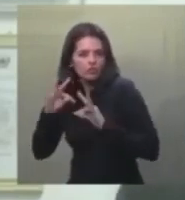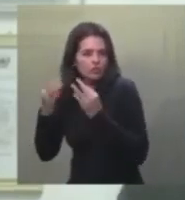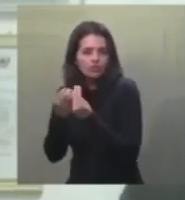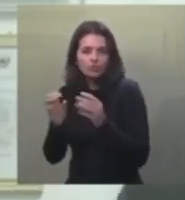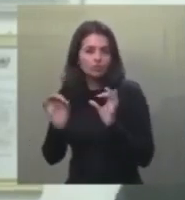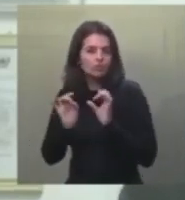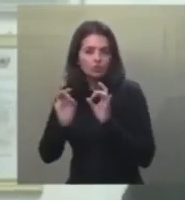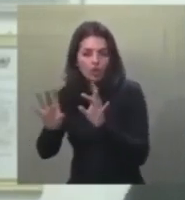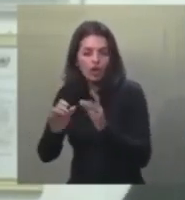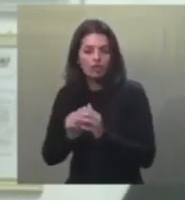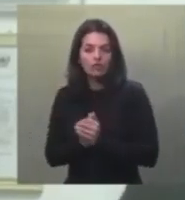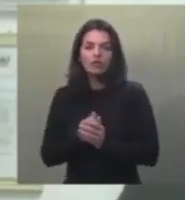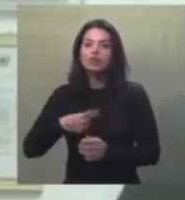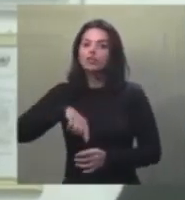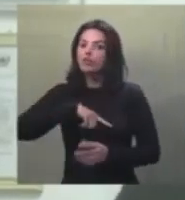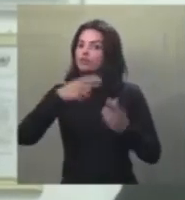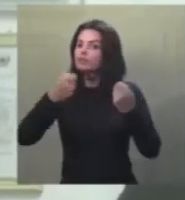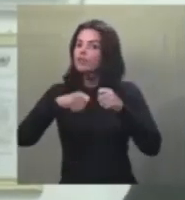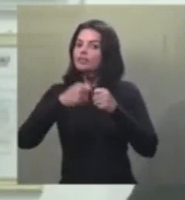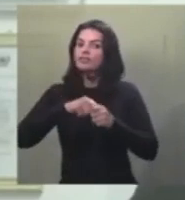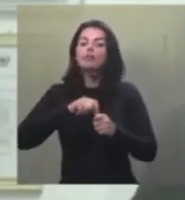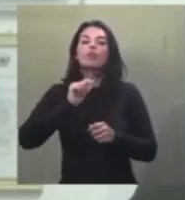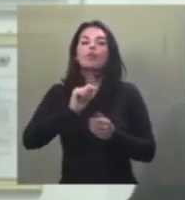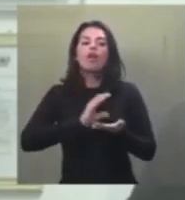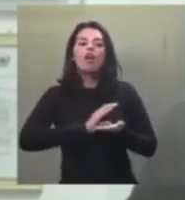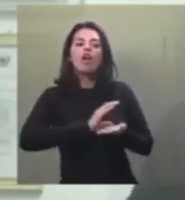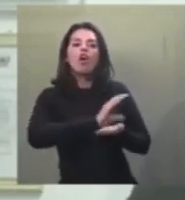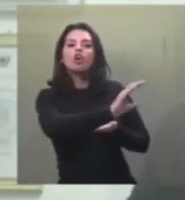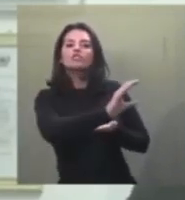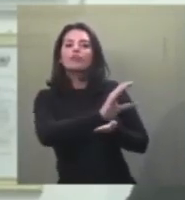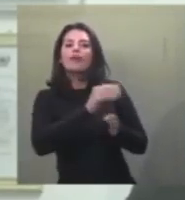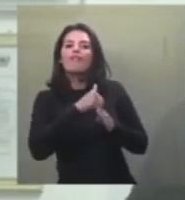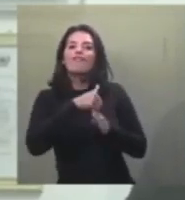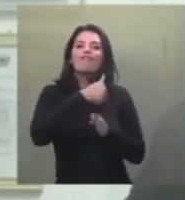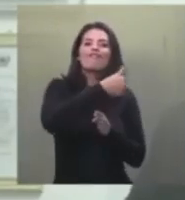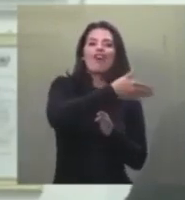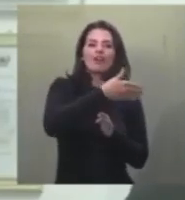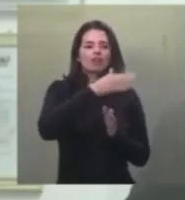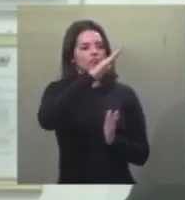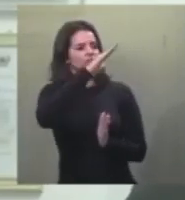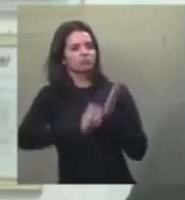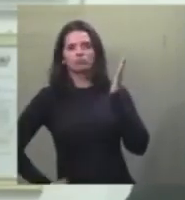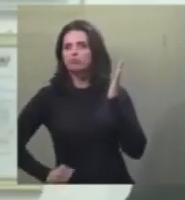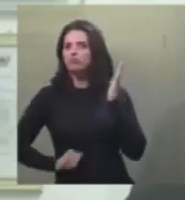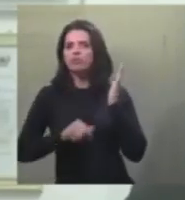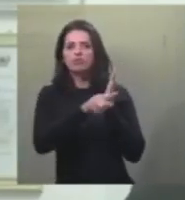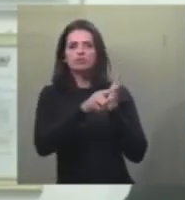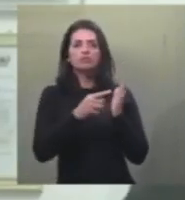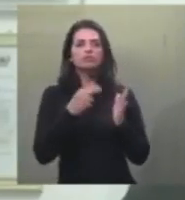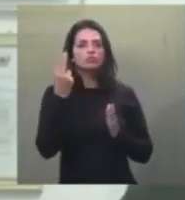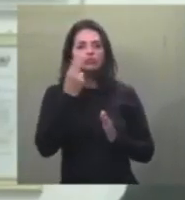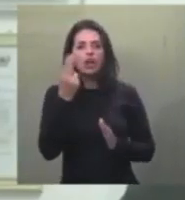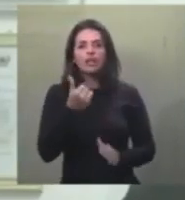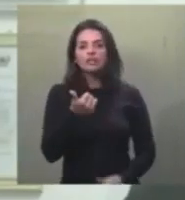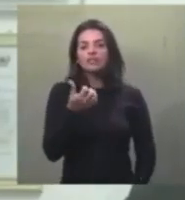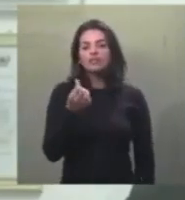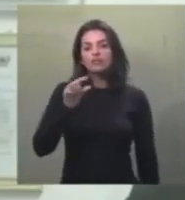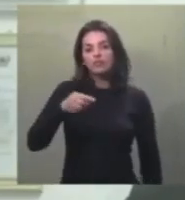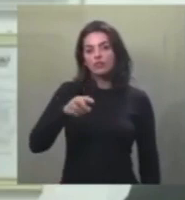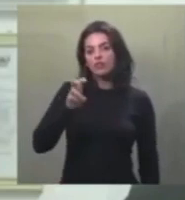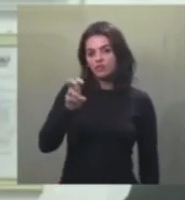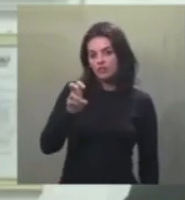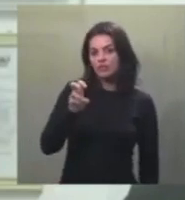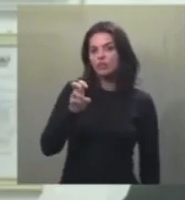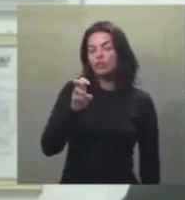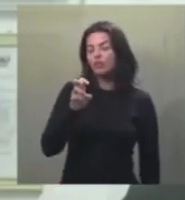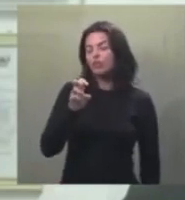orçamento paralelo, porque ele é discriminatório, ele não permite que 16,5 bilhões, por exemplo, sejam políticas públicas a serem